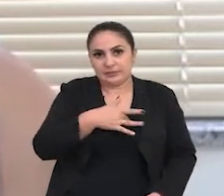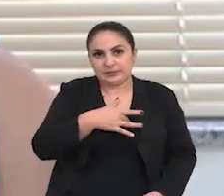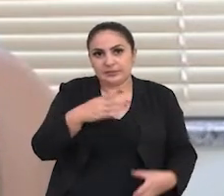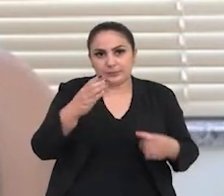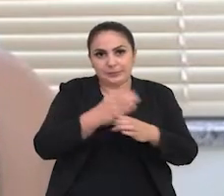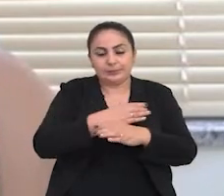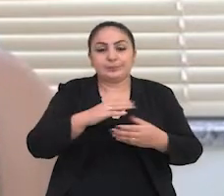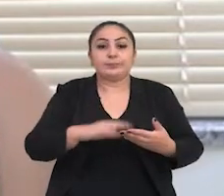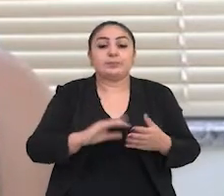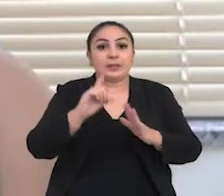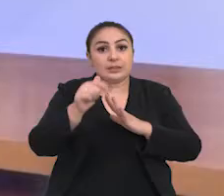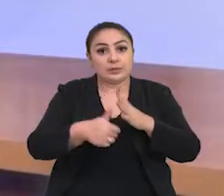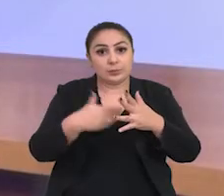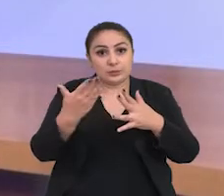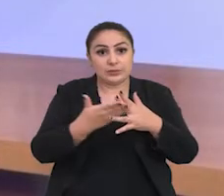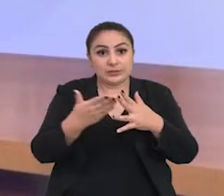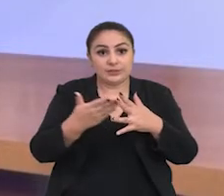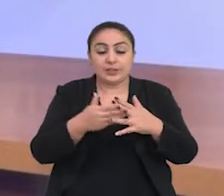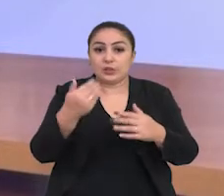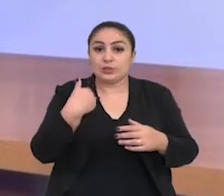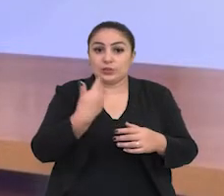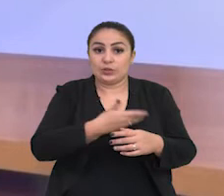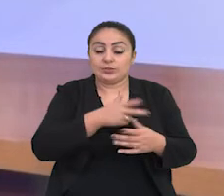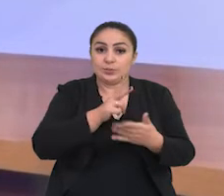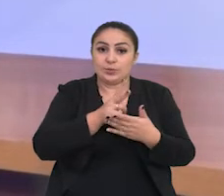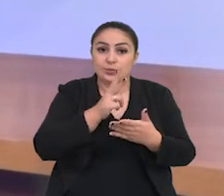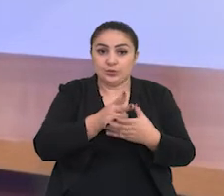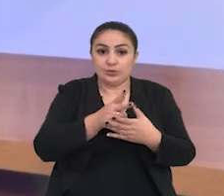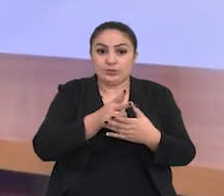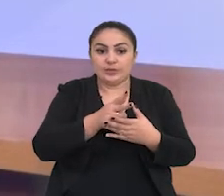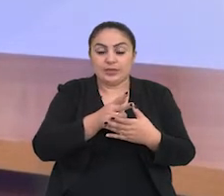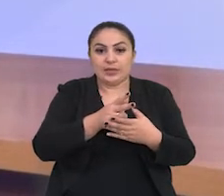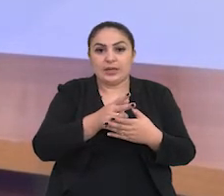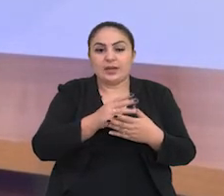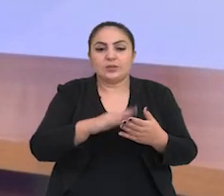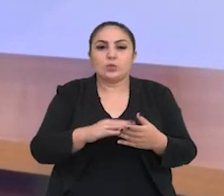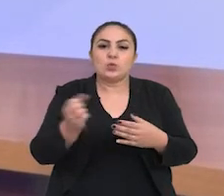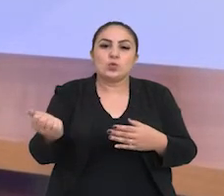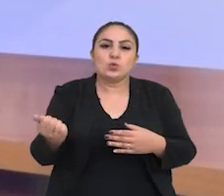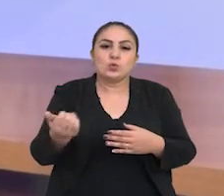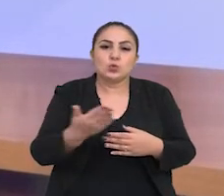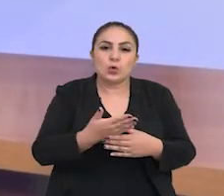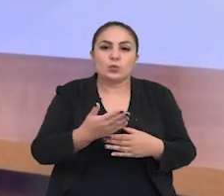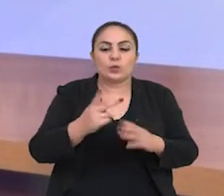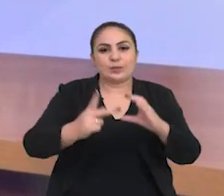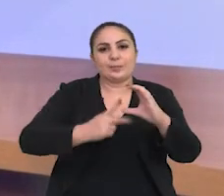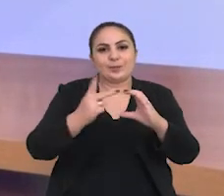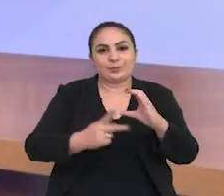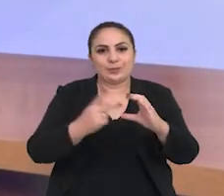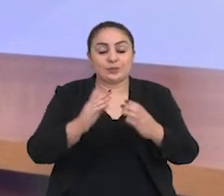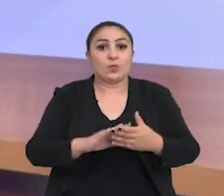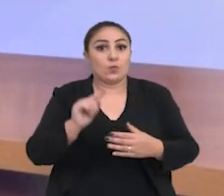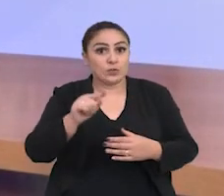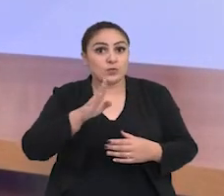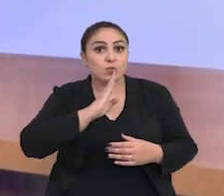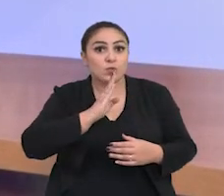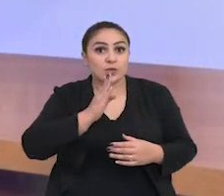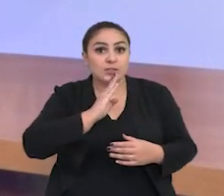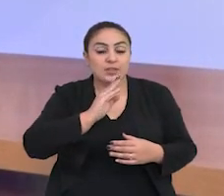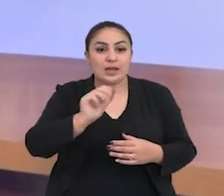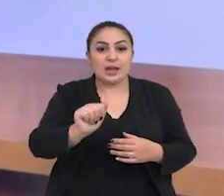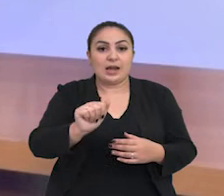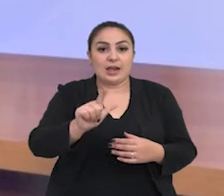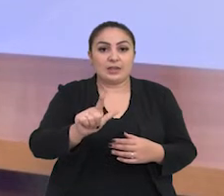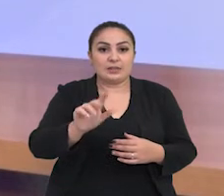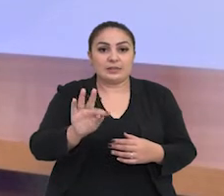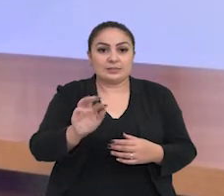à saúde integral. E depois do intervalo, nós vamos dar sequência à série O Novo Legislativo. Você